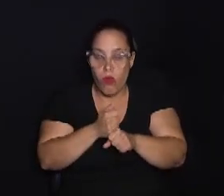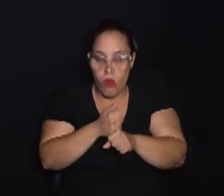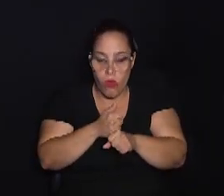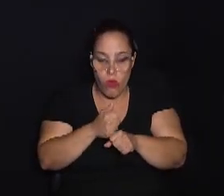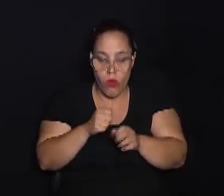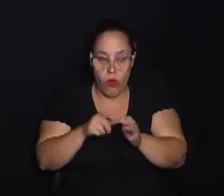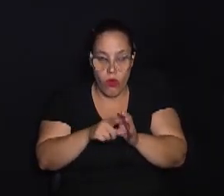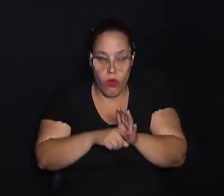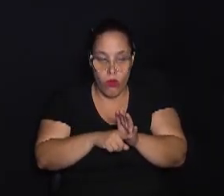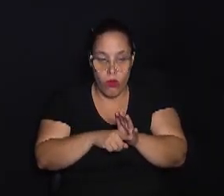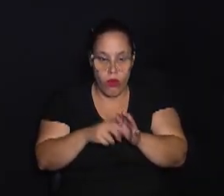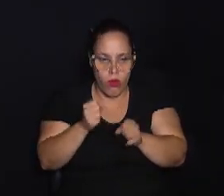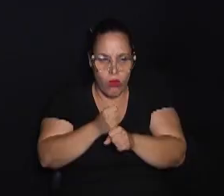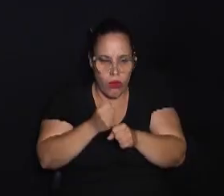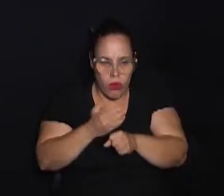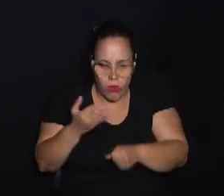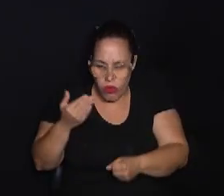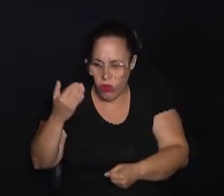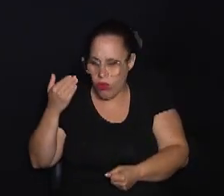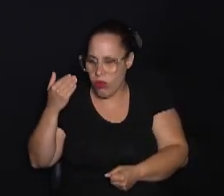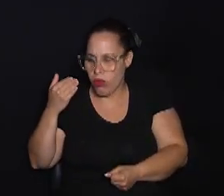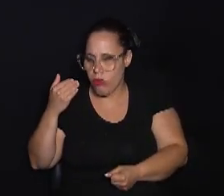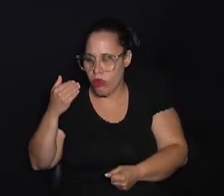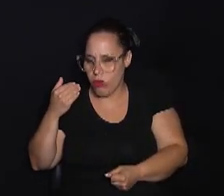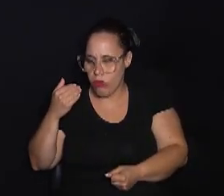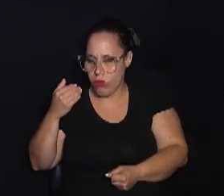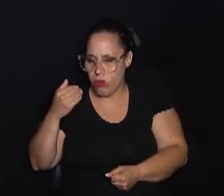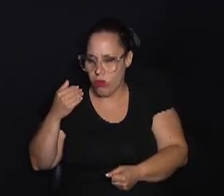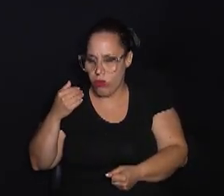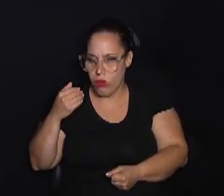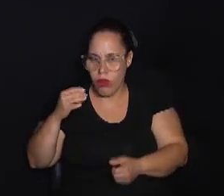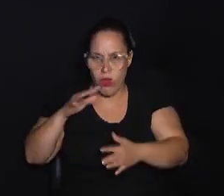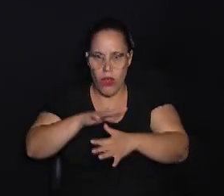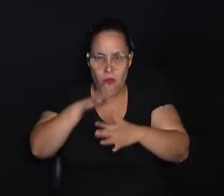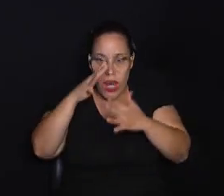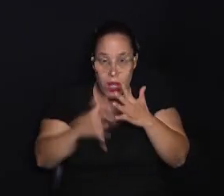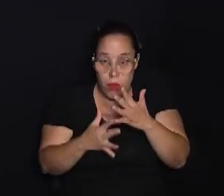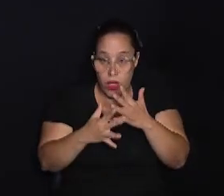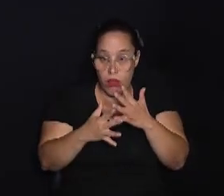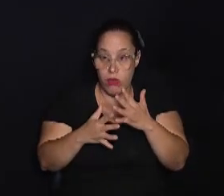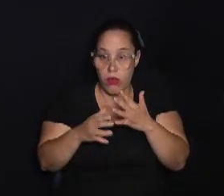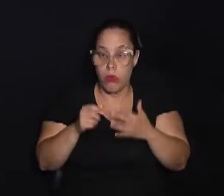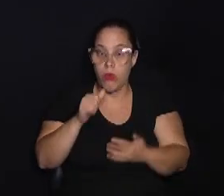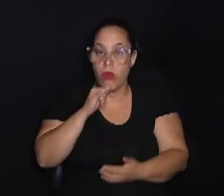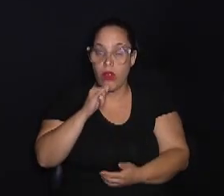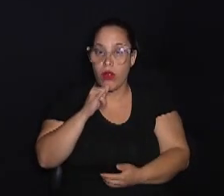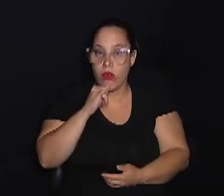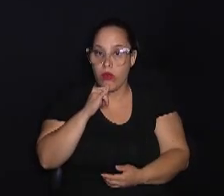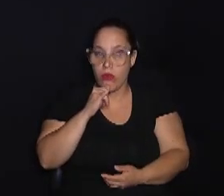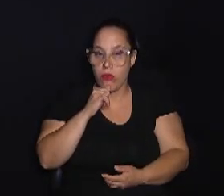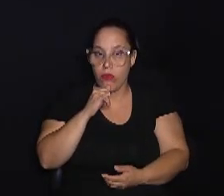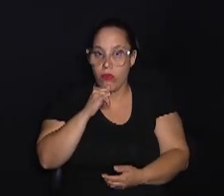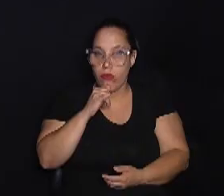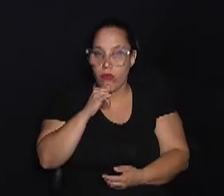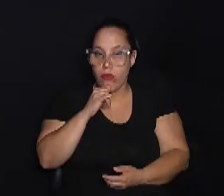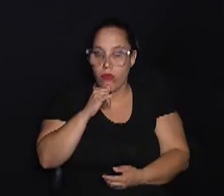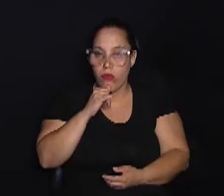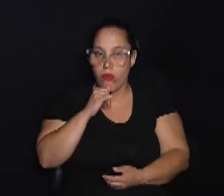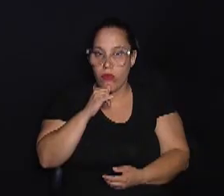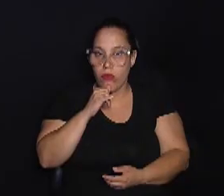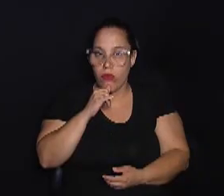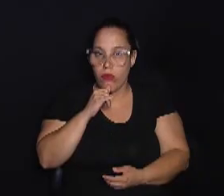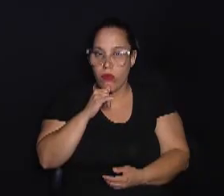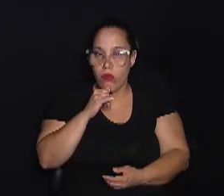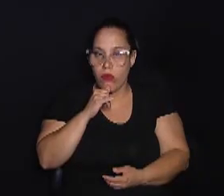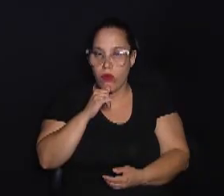capacitação. O ano passado nós destinamos para o curso de Libras, por exemplo. Então, olha, Muitas